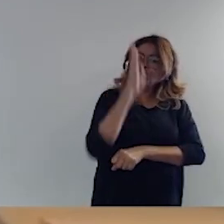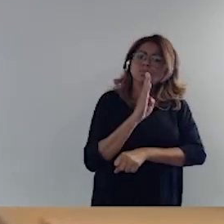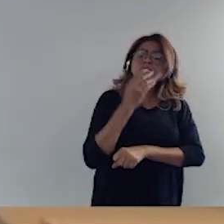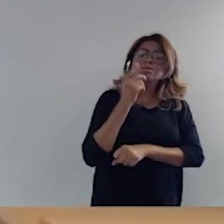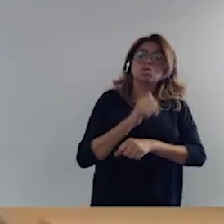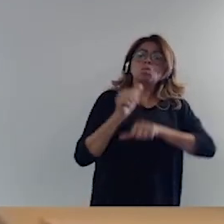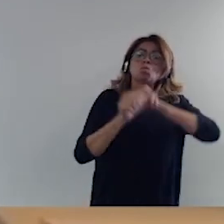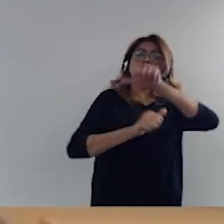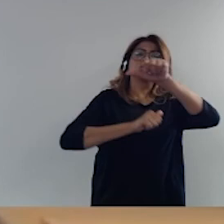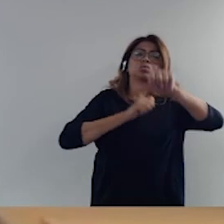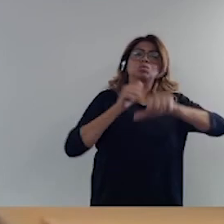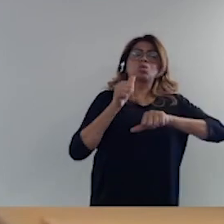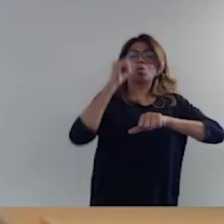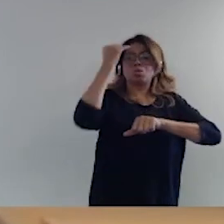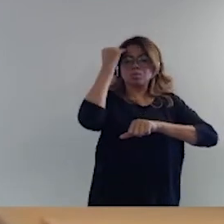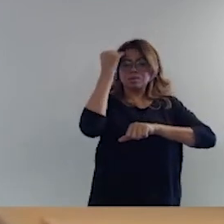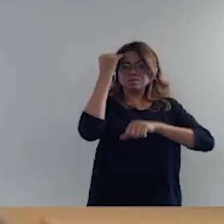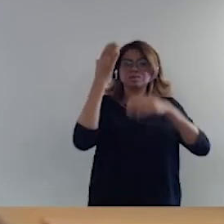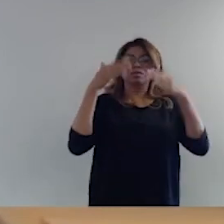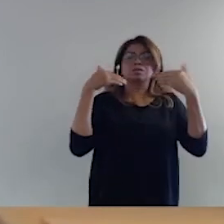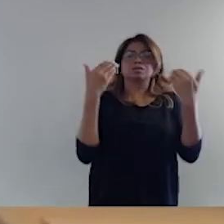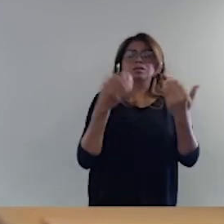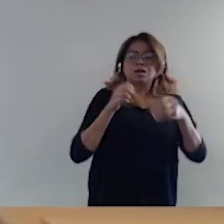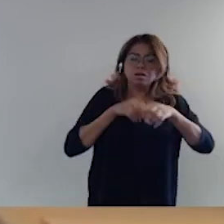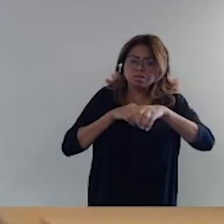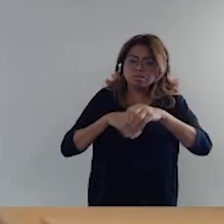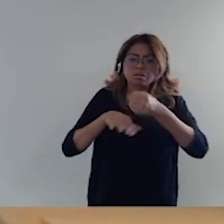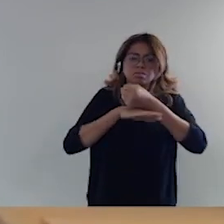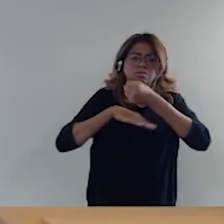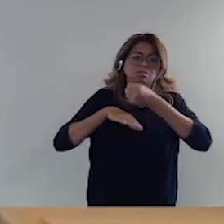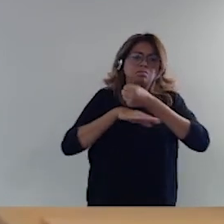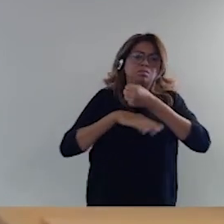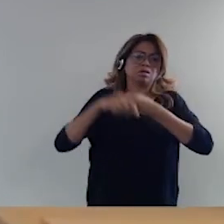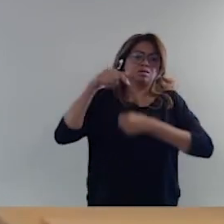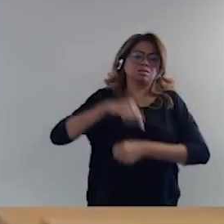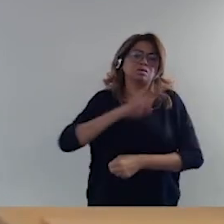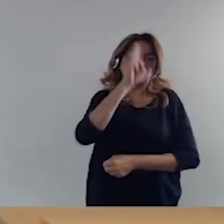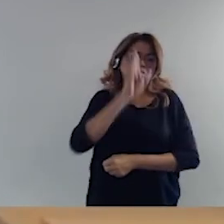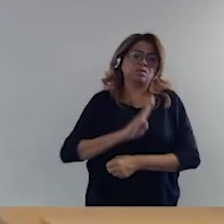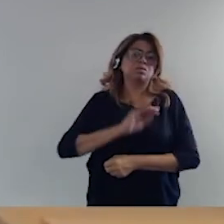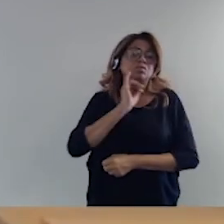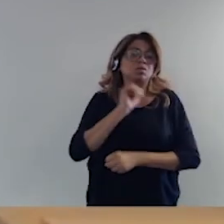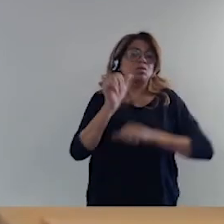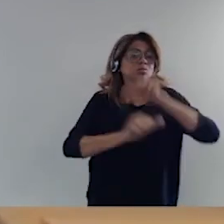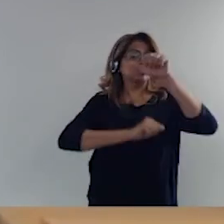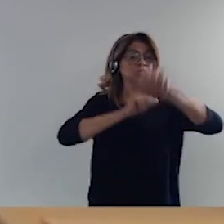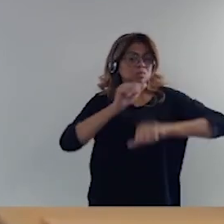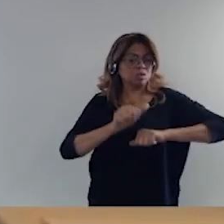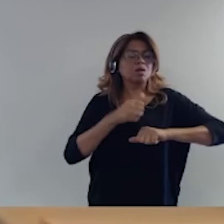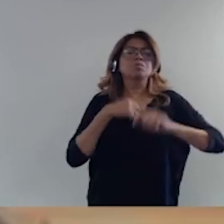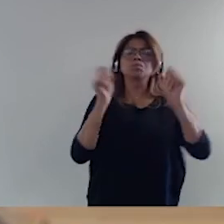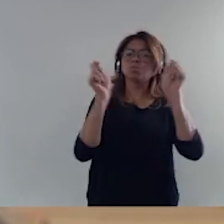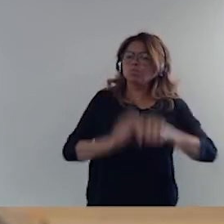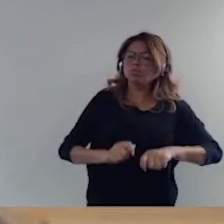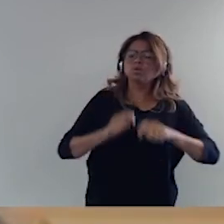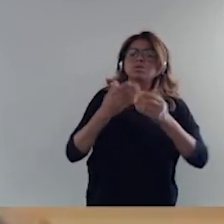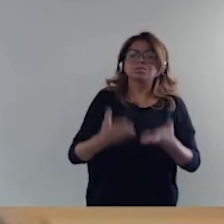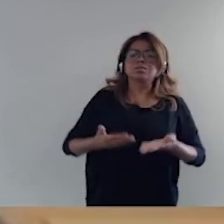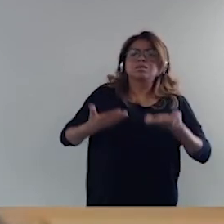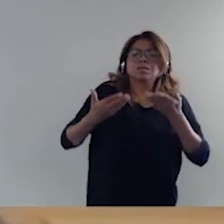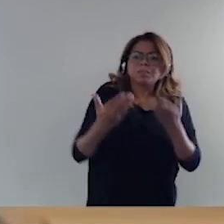história, porque é o déficit na educação básica que faz vidas menos iluminadas, trabalhadores